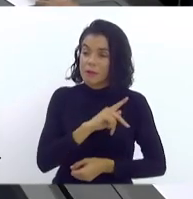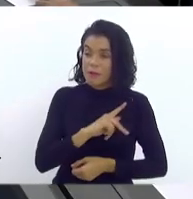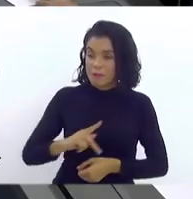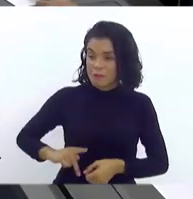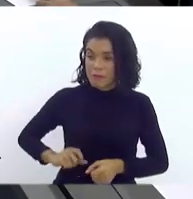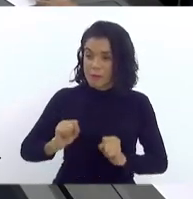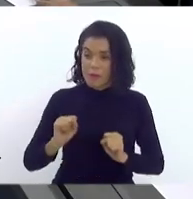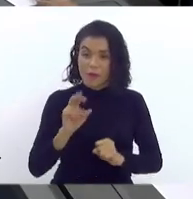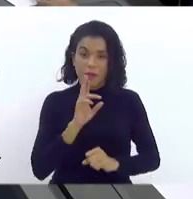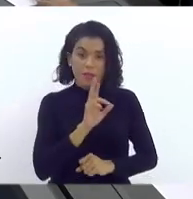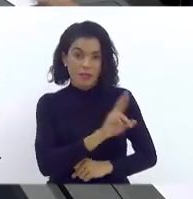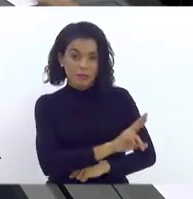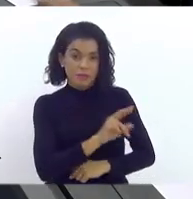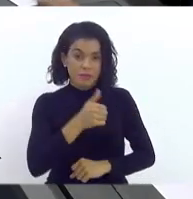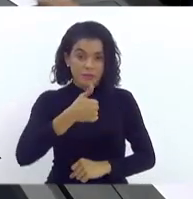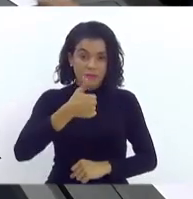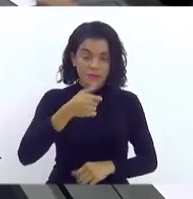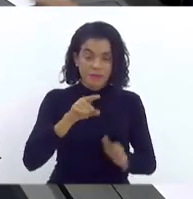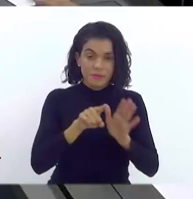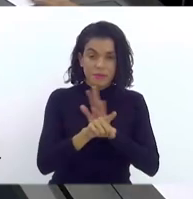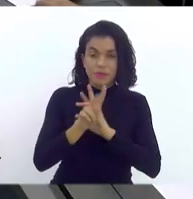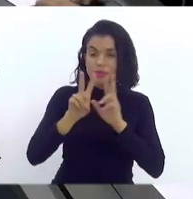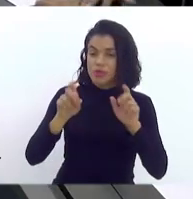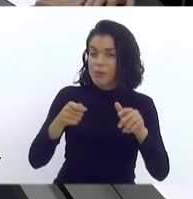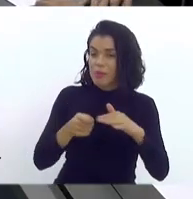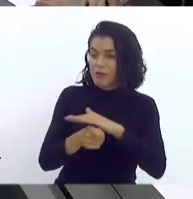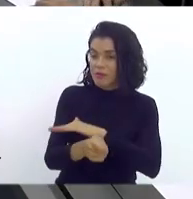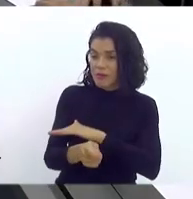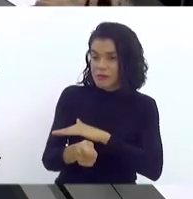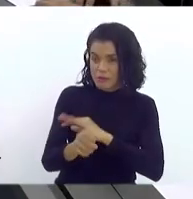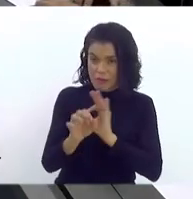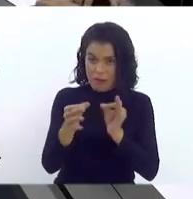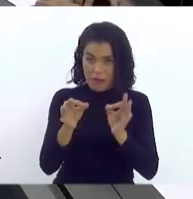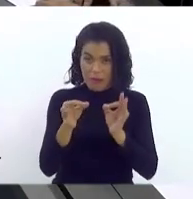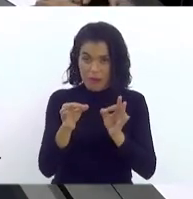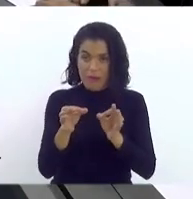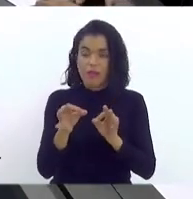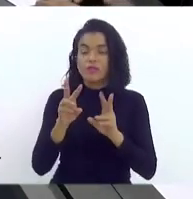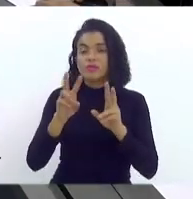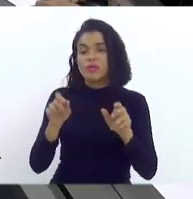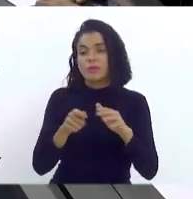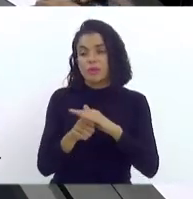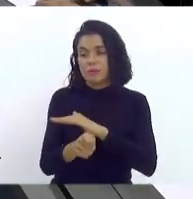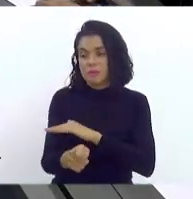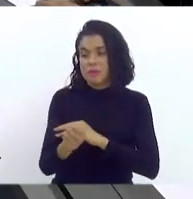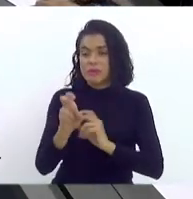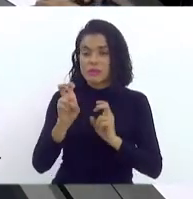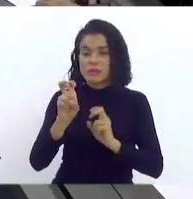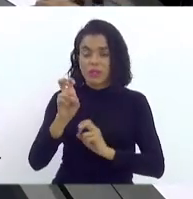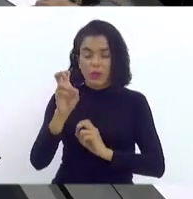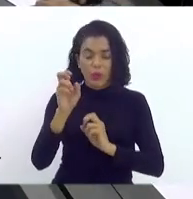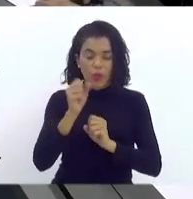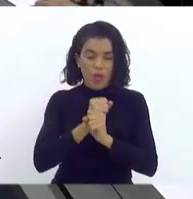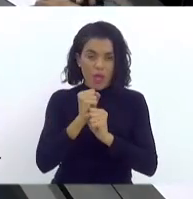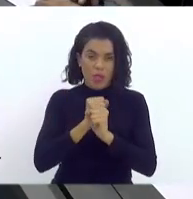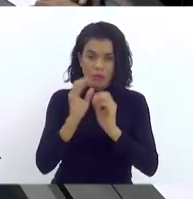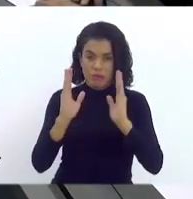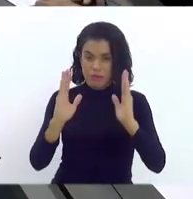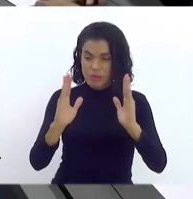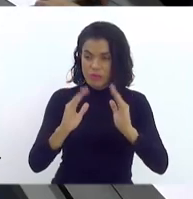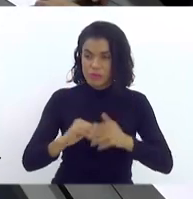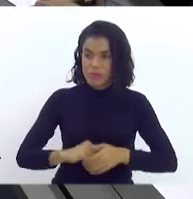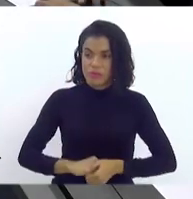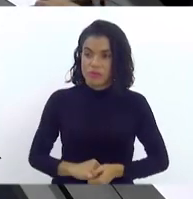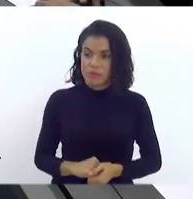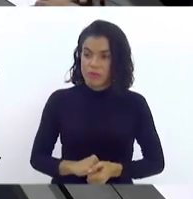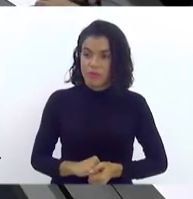poder responder a primeira pergunta no que diz respeito aos investimentos. Não é isso, Brazão? Isso. Relativo aos últimos 5 anos, se foram realizados por parte da empresa